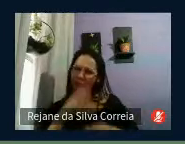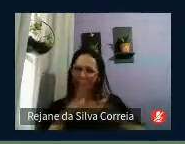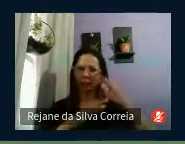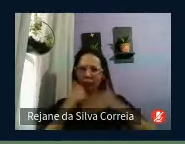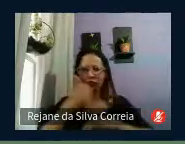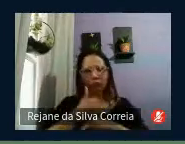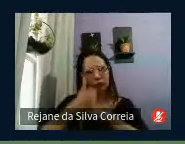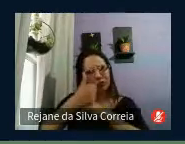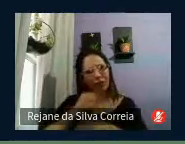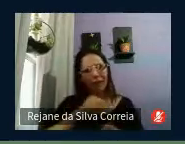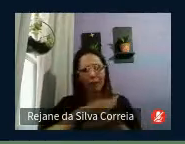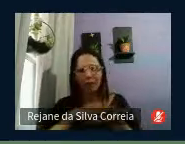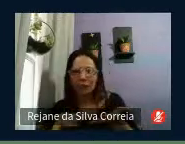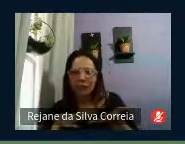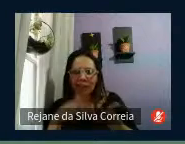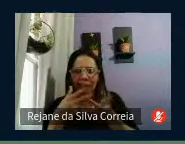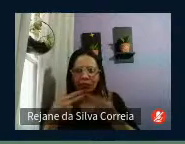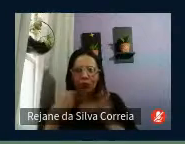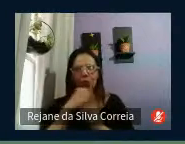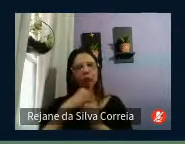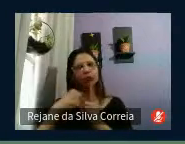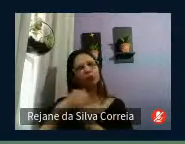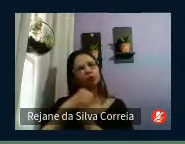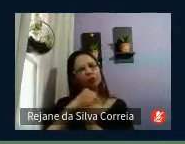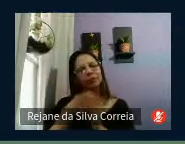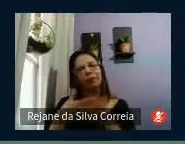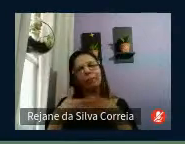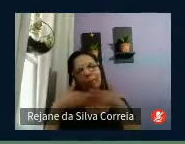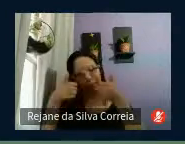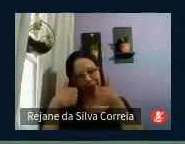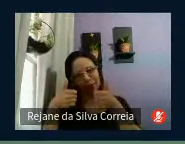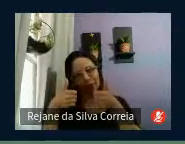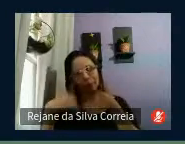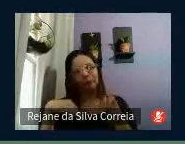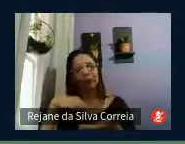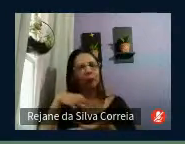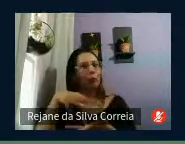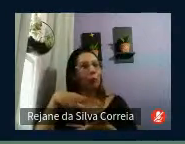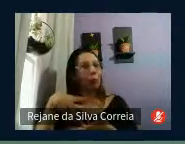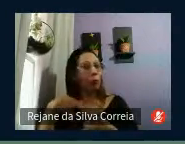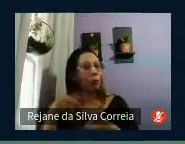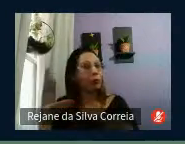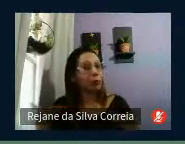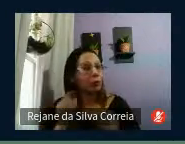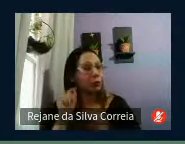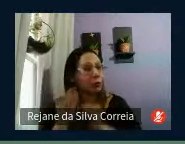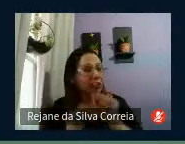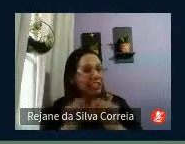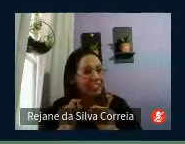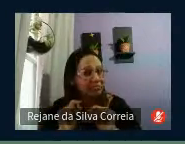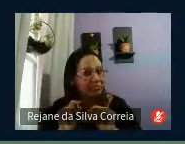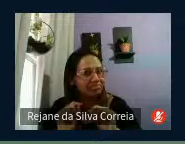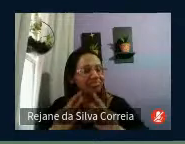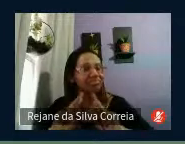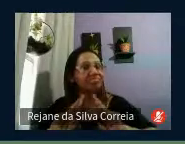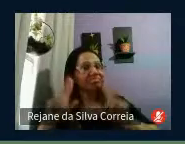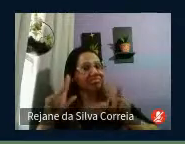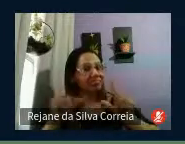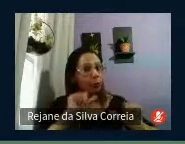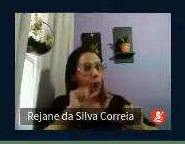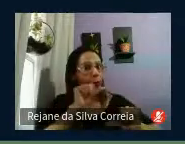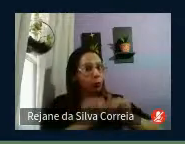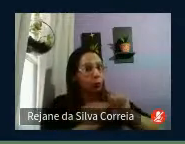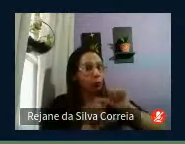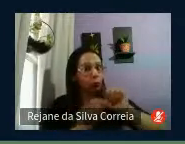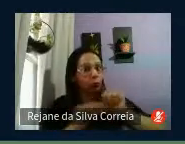suas atividades, o convívio social seja muito melhor. O mundo hoje passa por uma transformação, da mesma forma que eu passei também